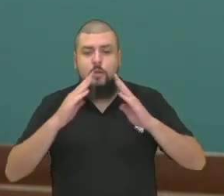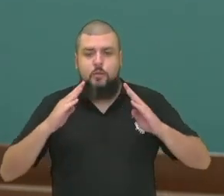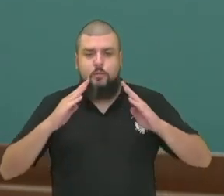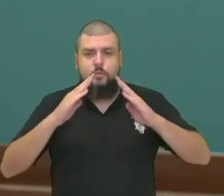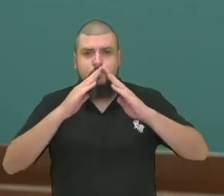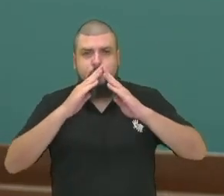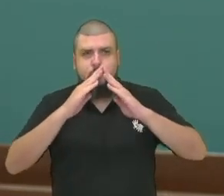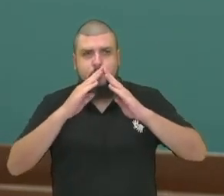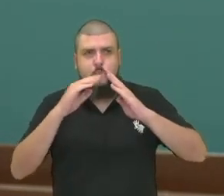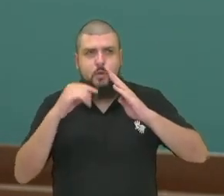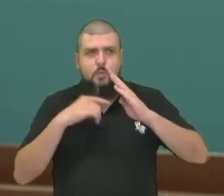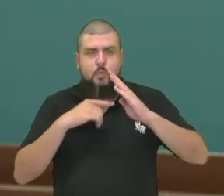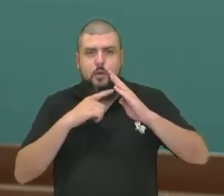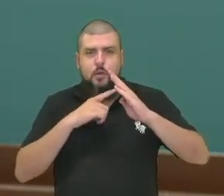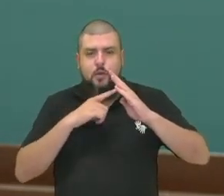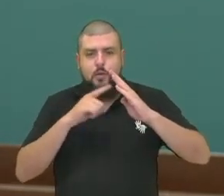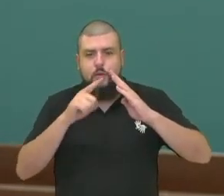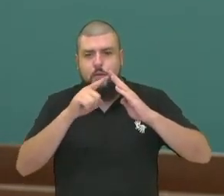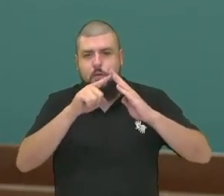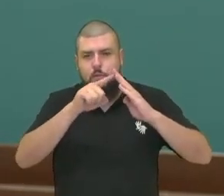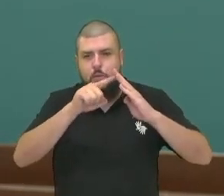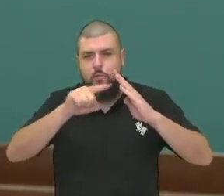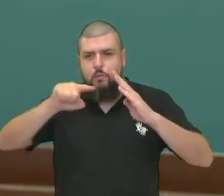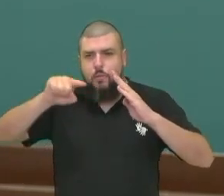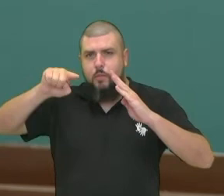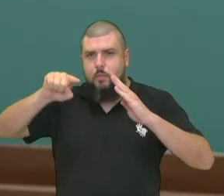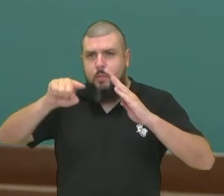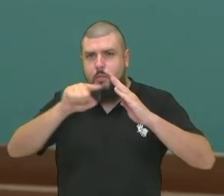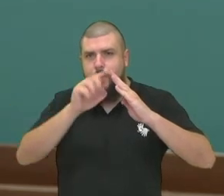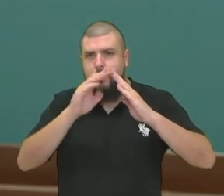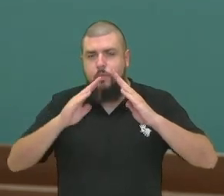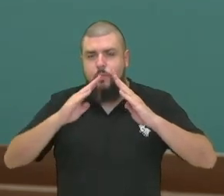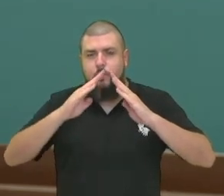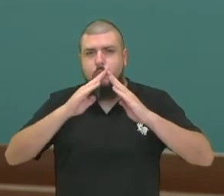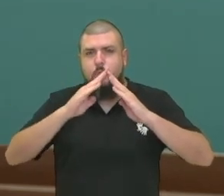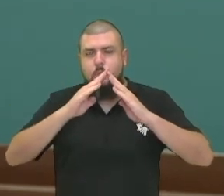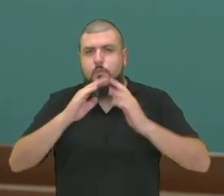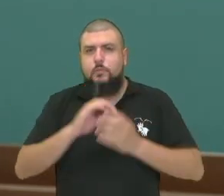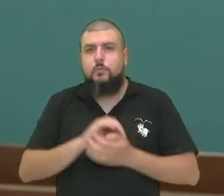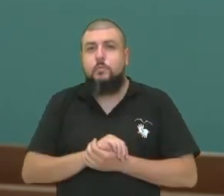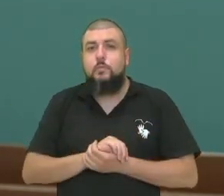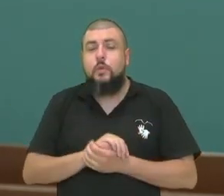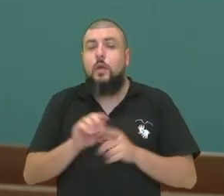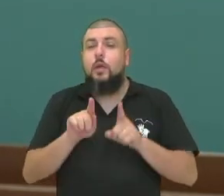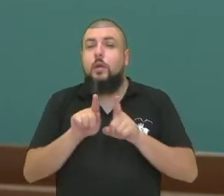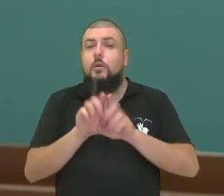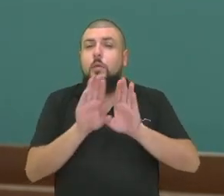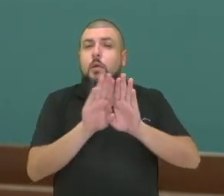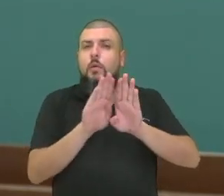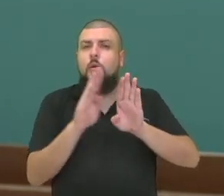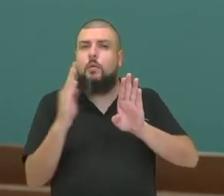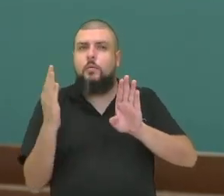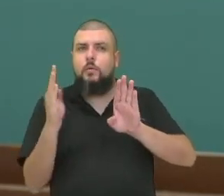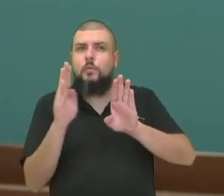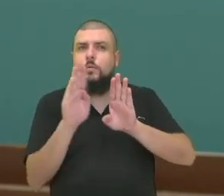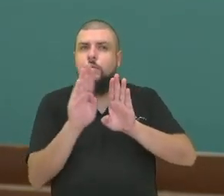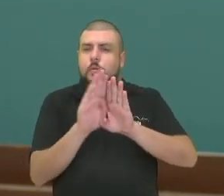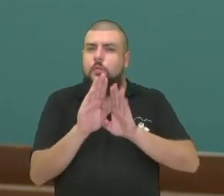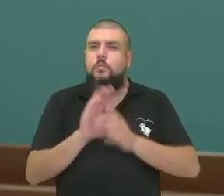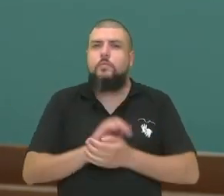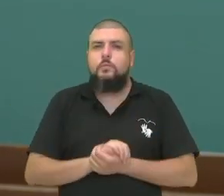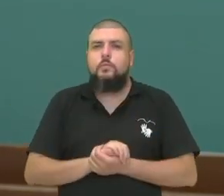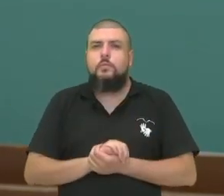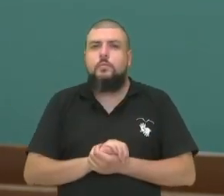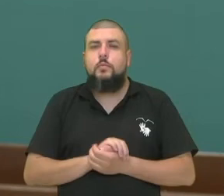tem aquela aquela angulação que a gente pode observar na porta né na porta também tem essa relação